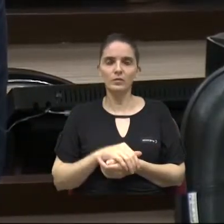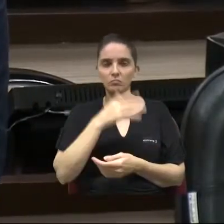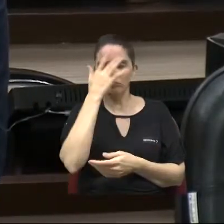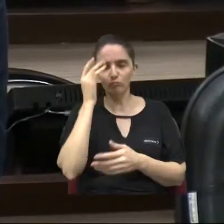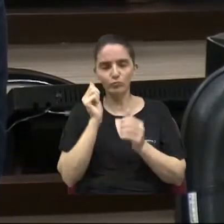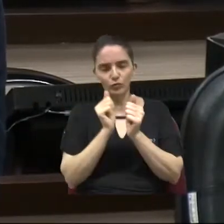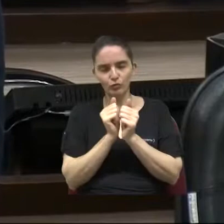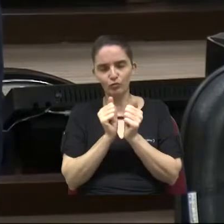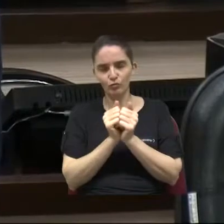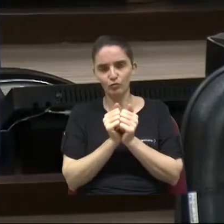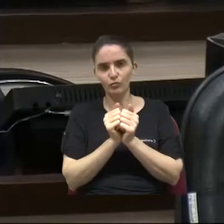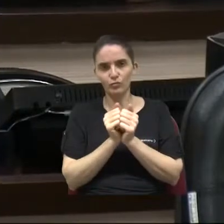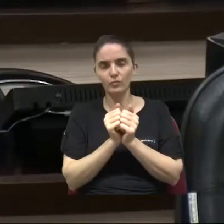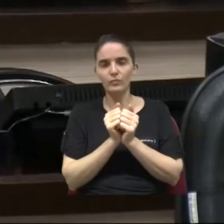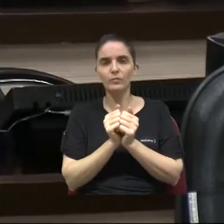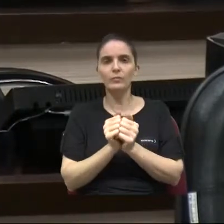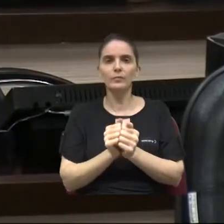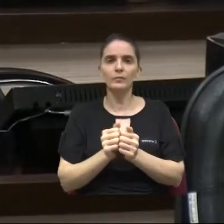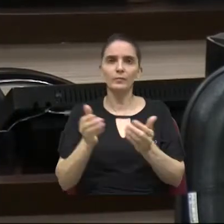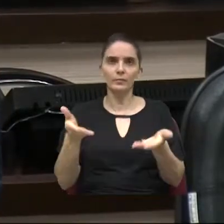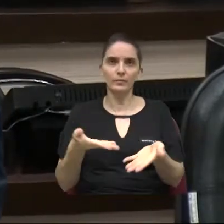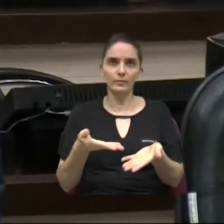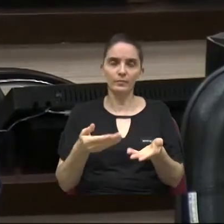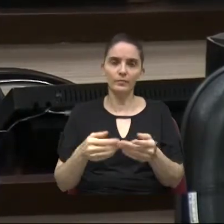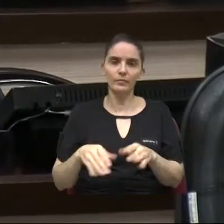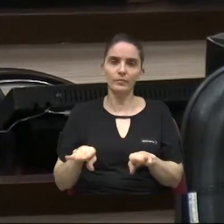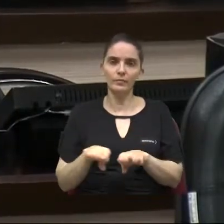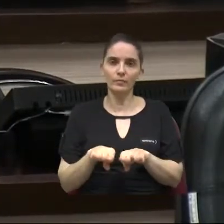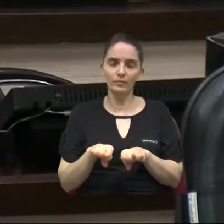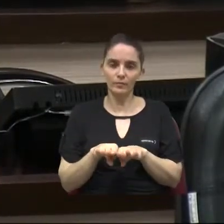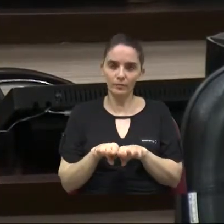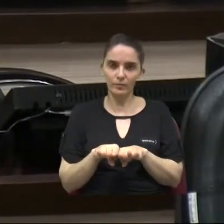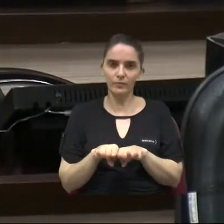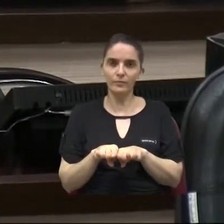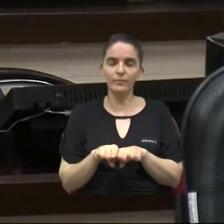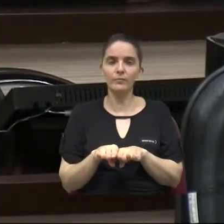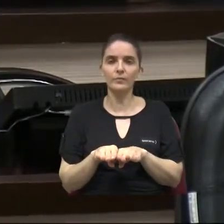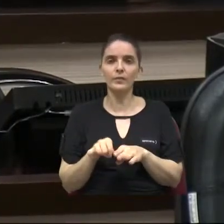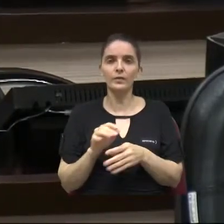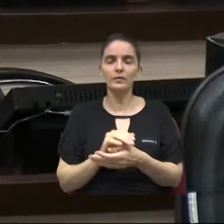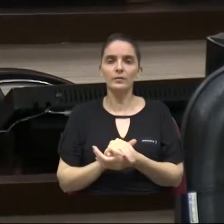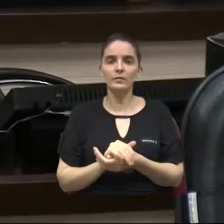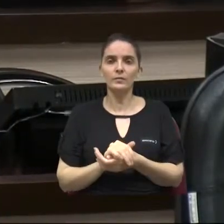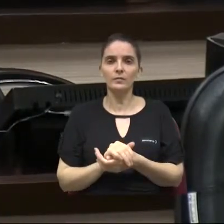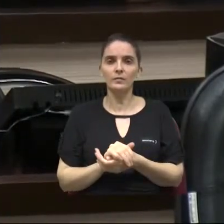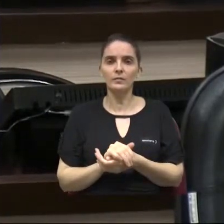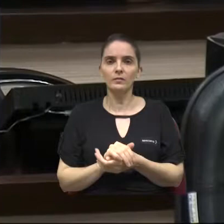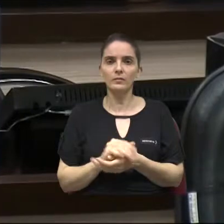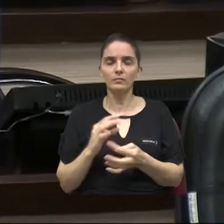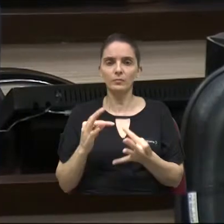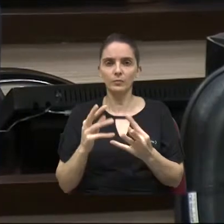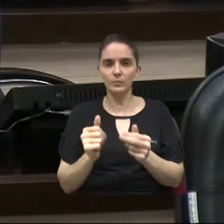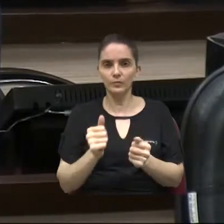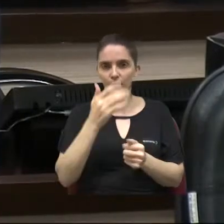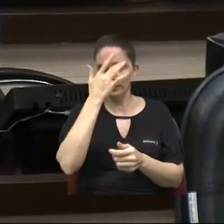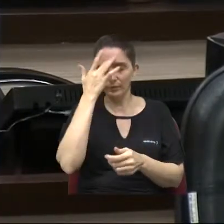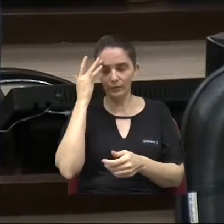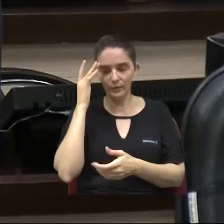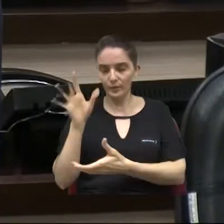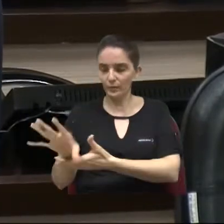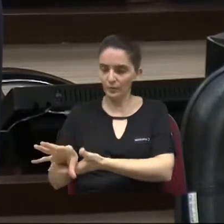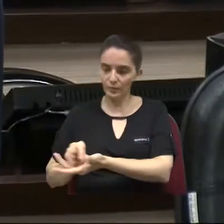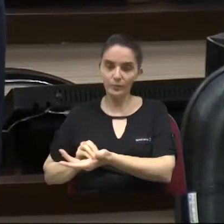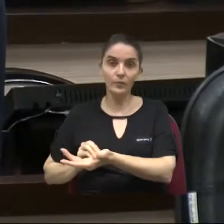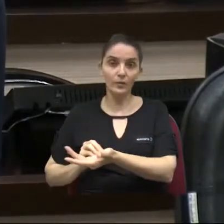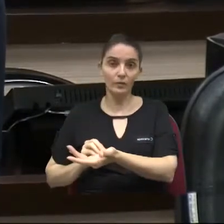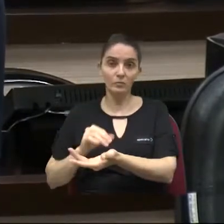lutava e que fica agora, por conta de sua partida, o exemplo de vida que ela deixou,